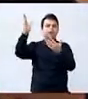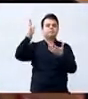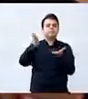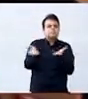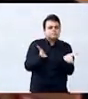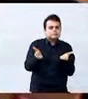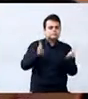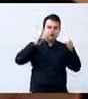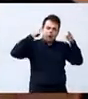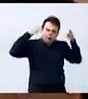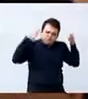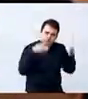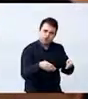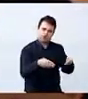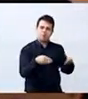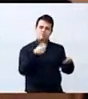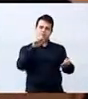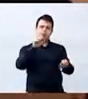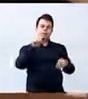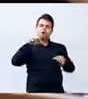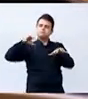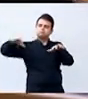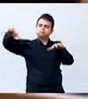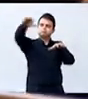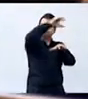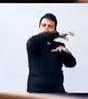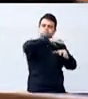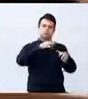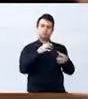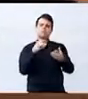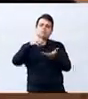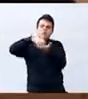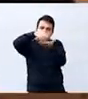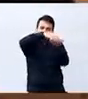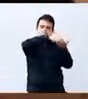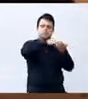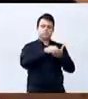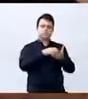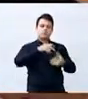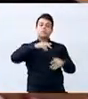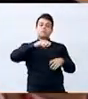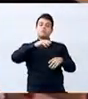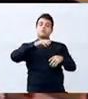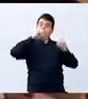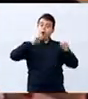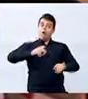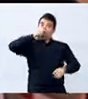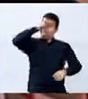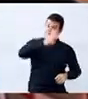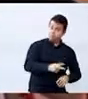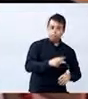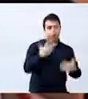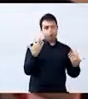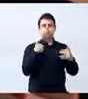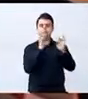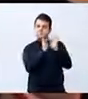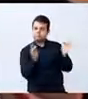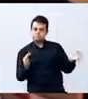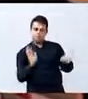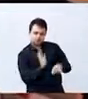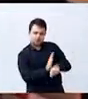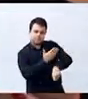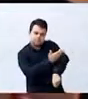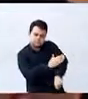receber assistência específica nas unidades especializadas de média e alta complexidade, terapias e reabilitação